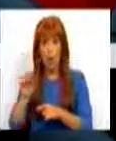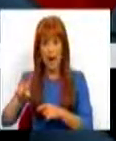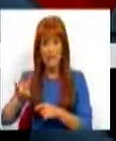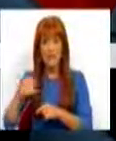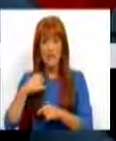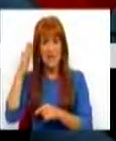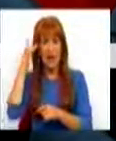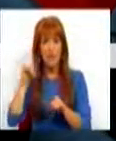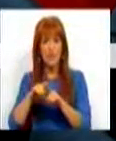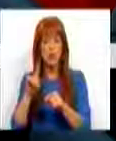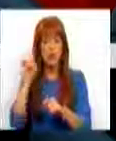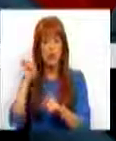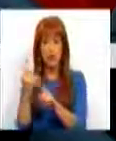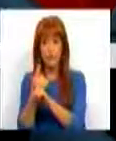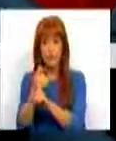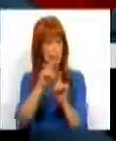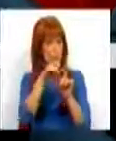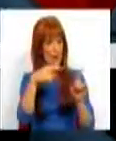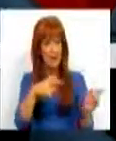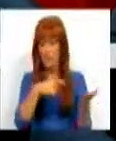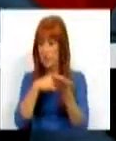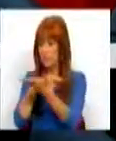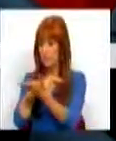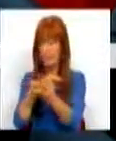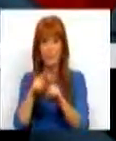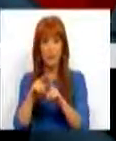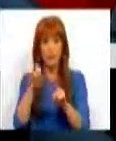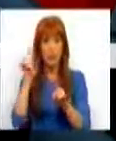E eu relacionava também com uma pergunta que ficou